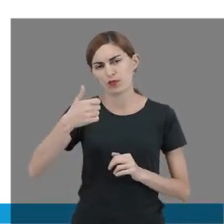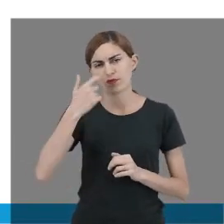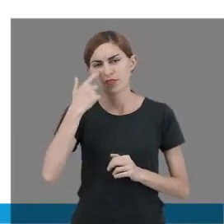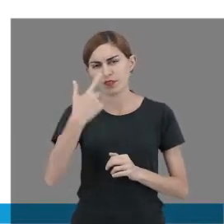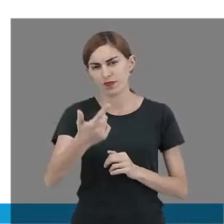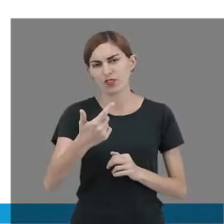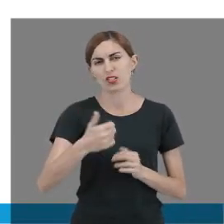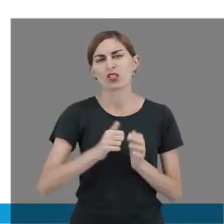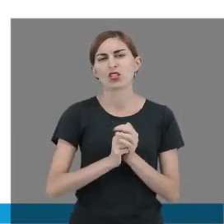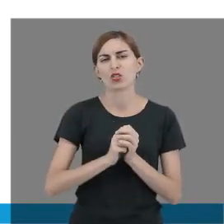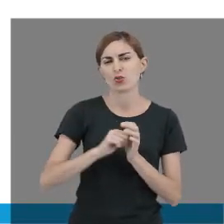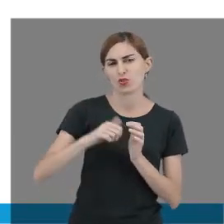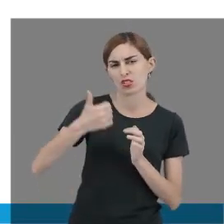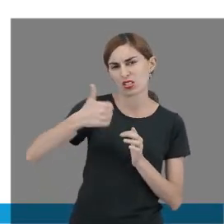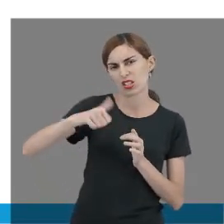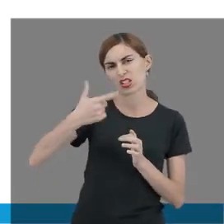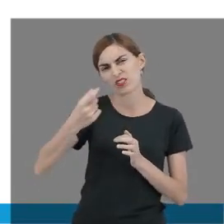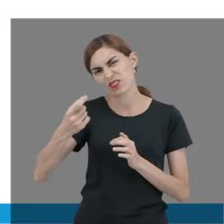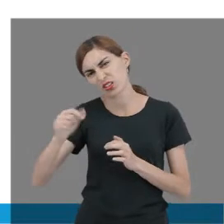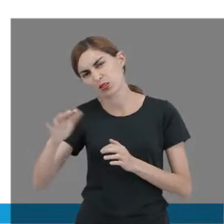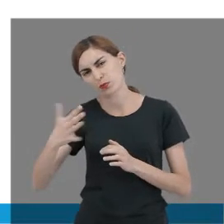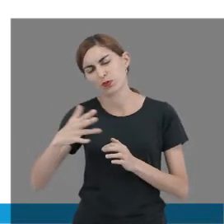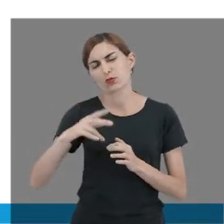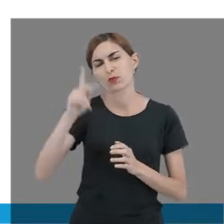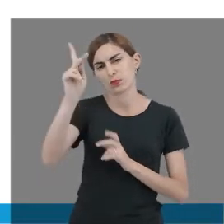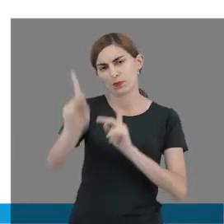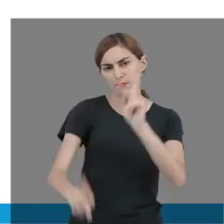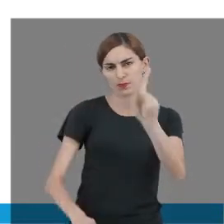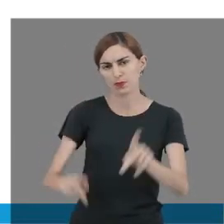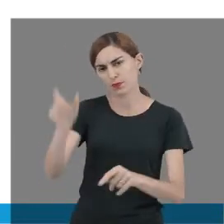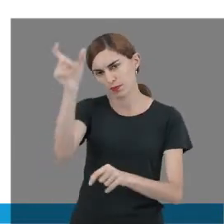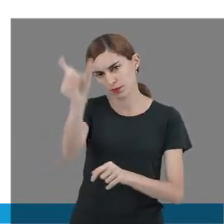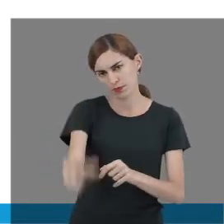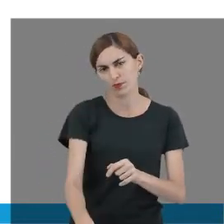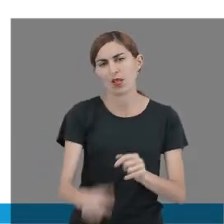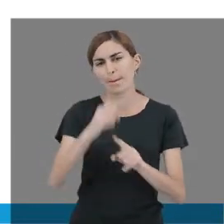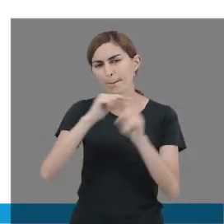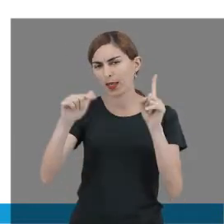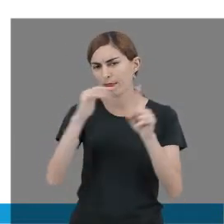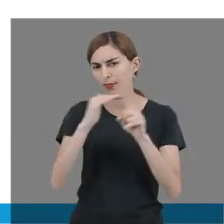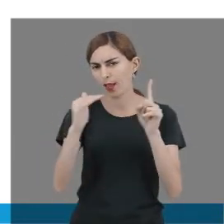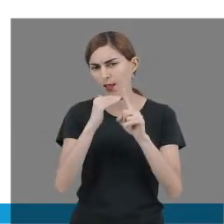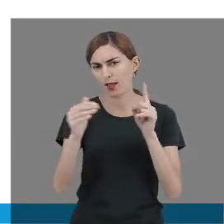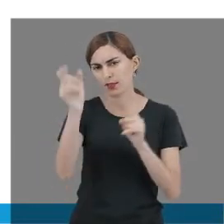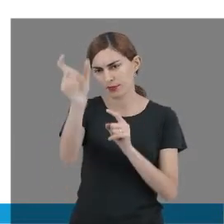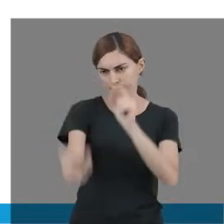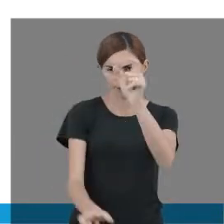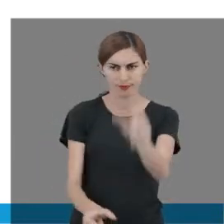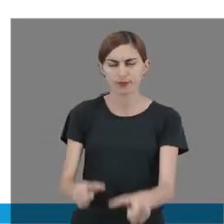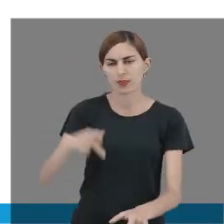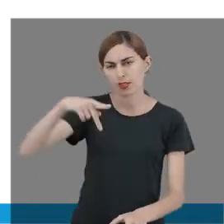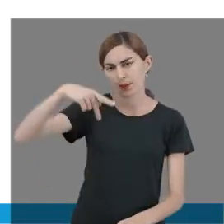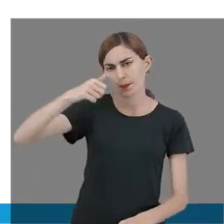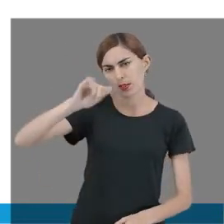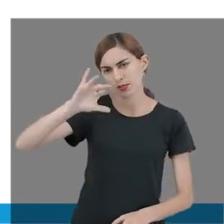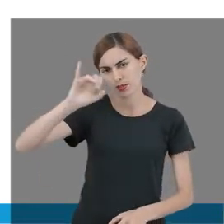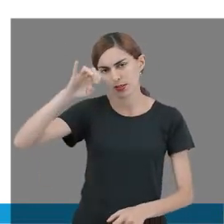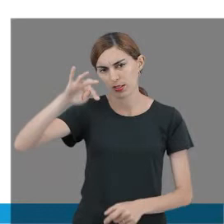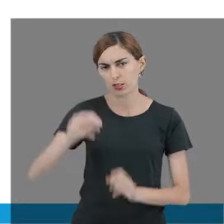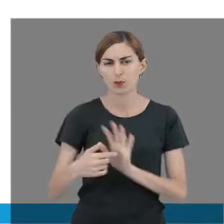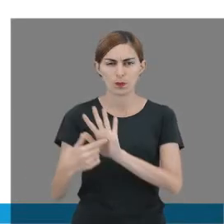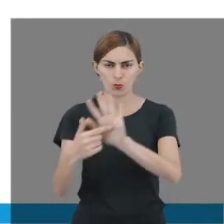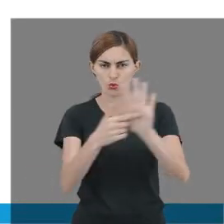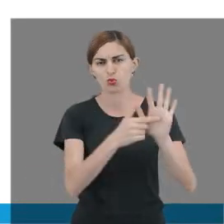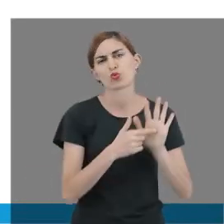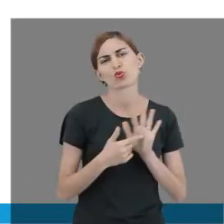entre 115 e 120 pacientes, mais da metade, em torno da metade dos pacientes apresentavam essas características, que é o que a gente chama de desproporção